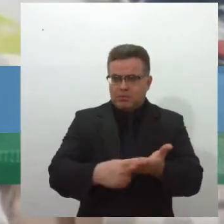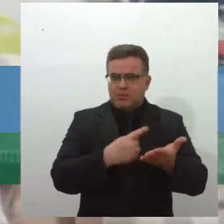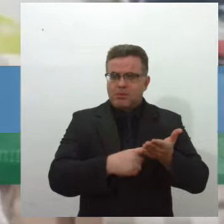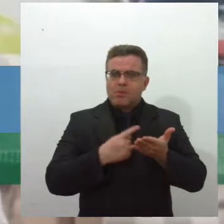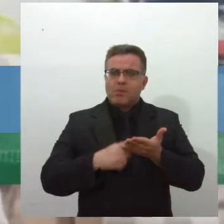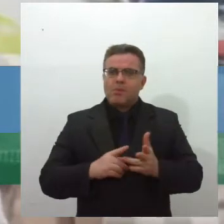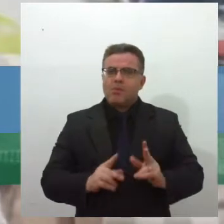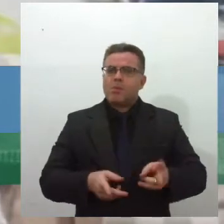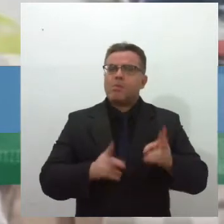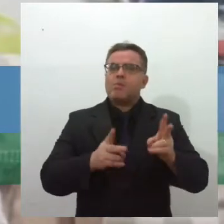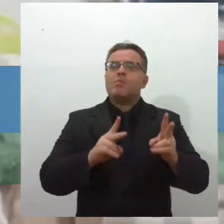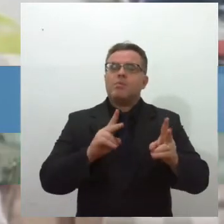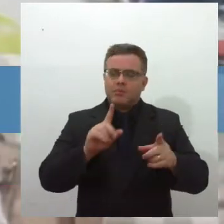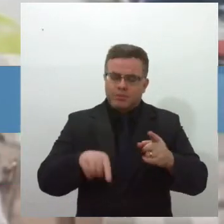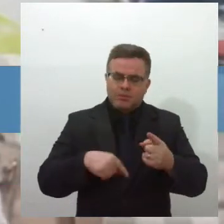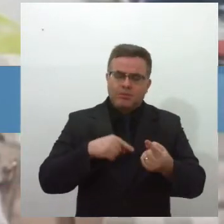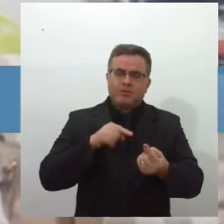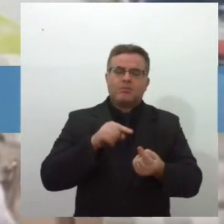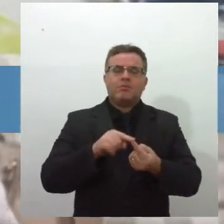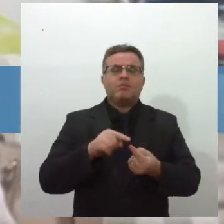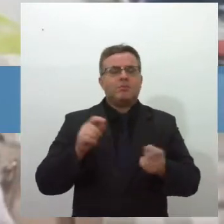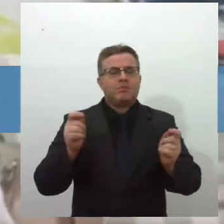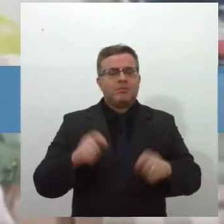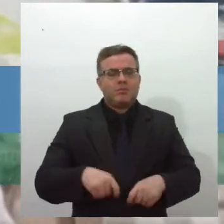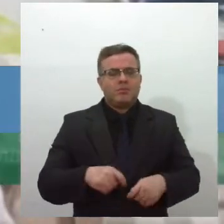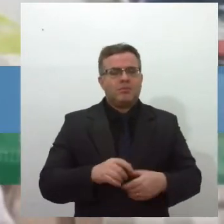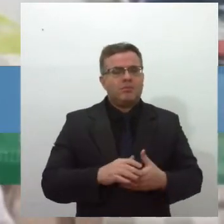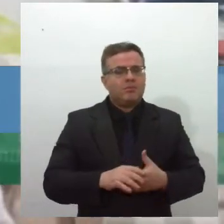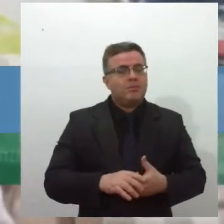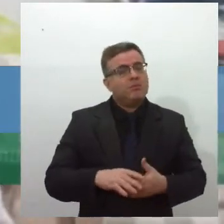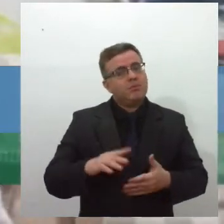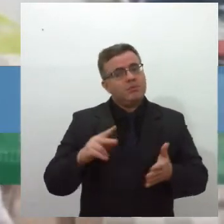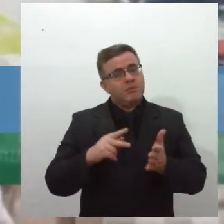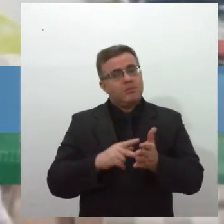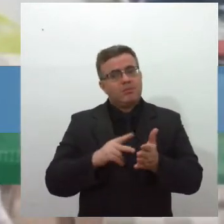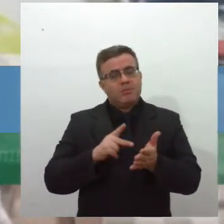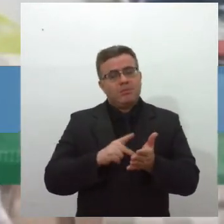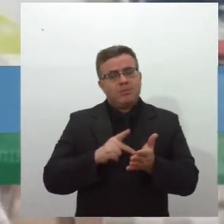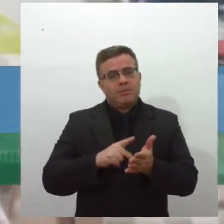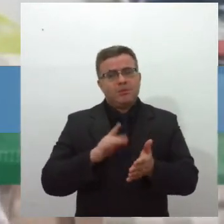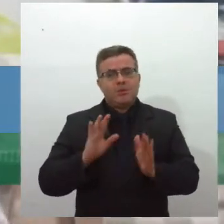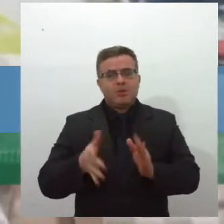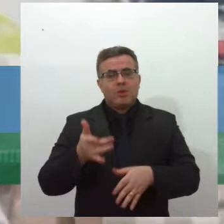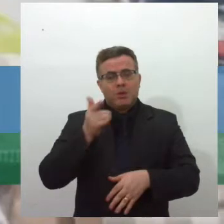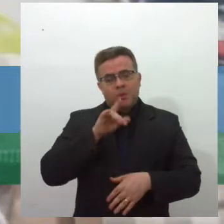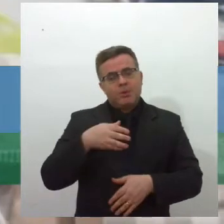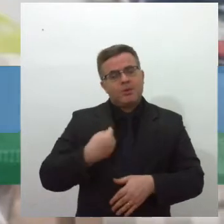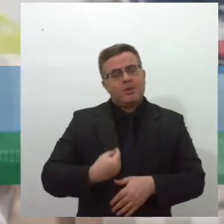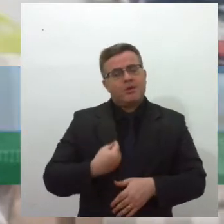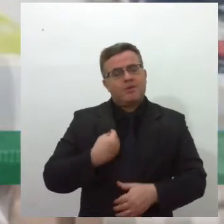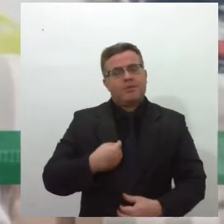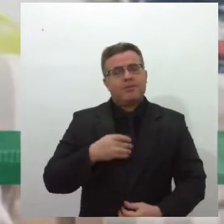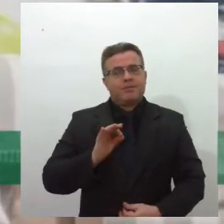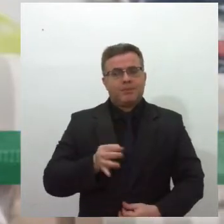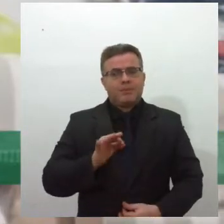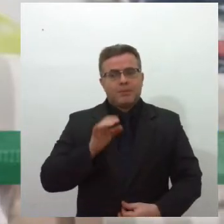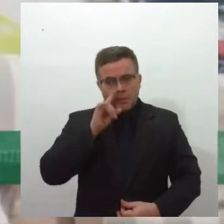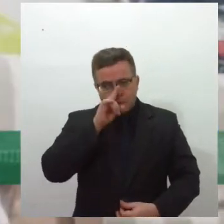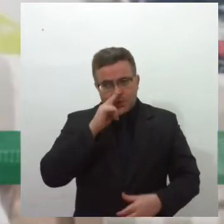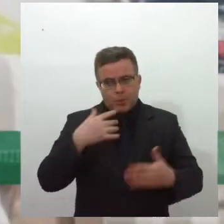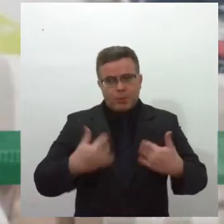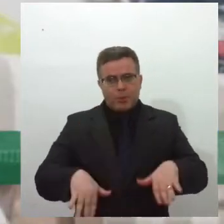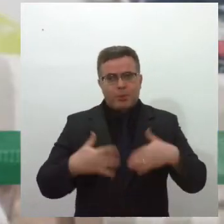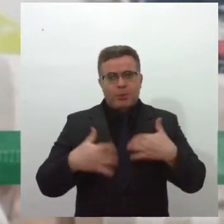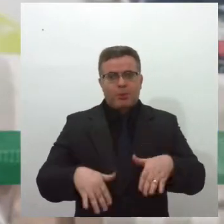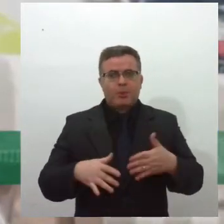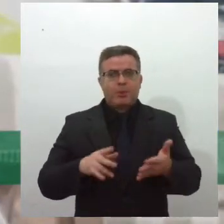sendo alimentados com fome, por gastrostomia. Ou seja, os que conseguiram sobreviver das formas muito graves, que a